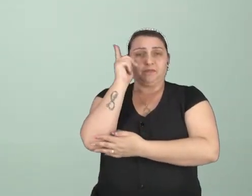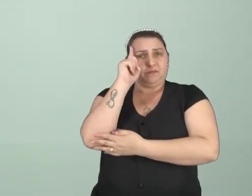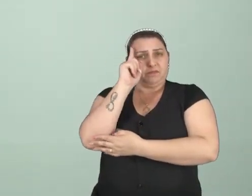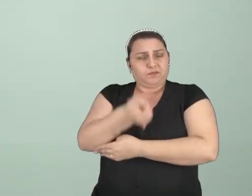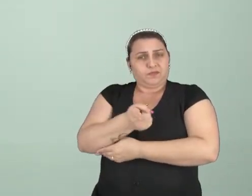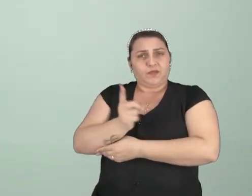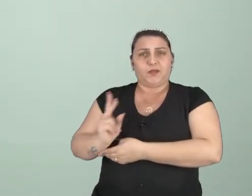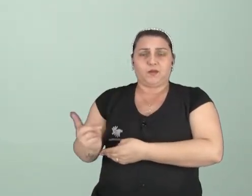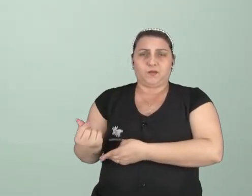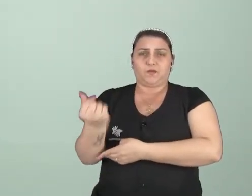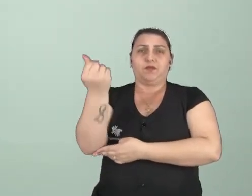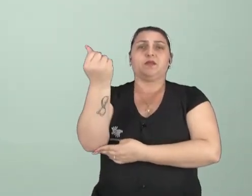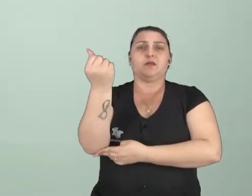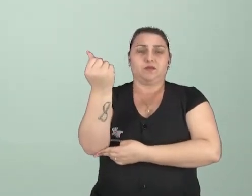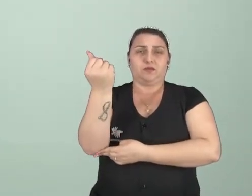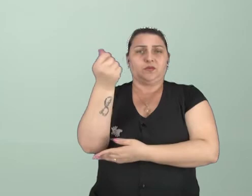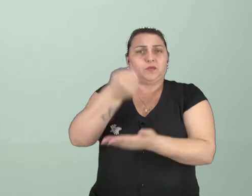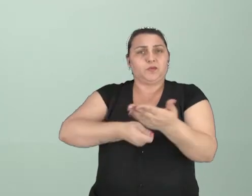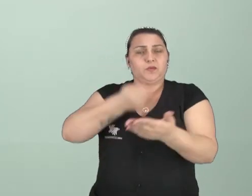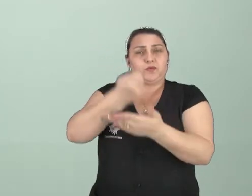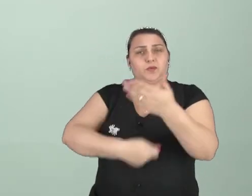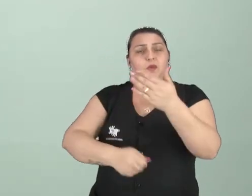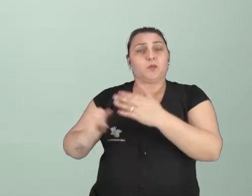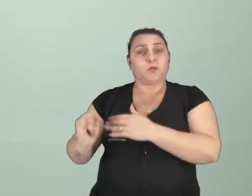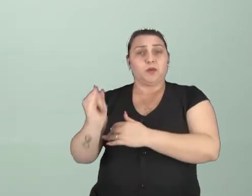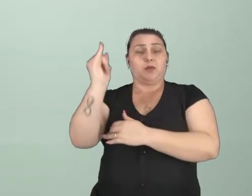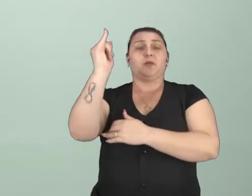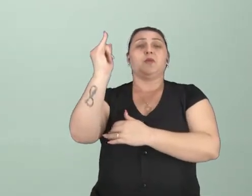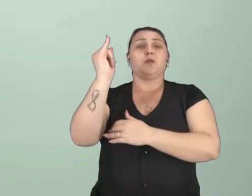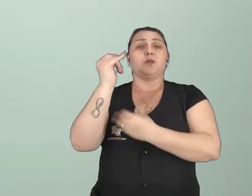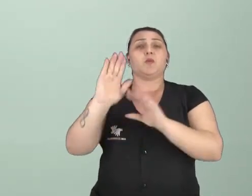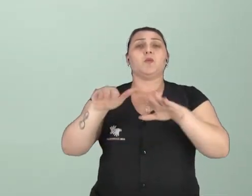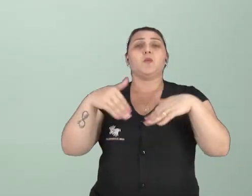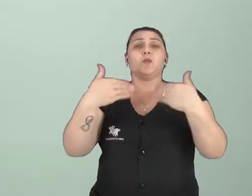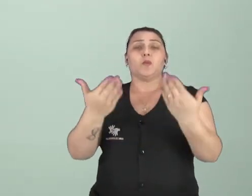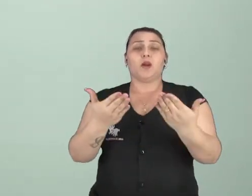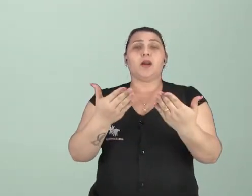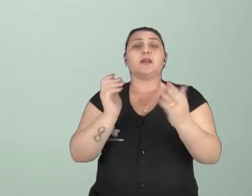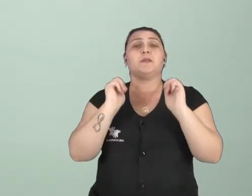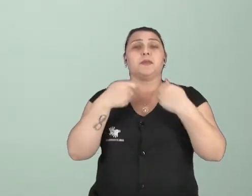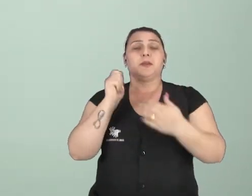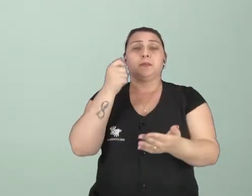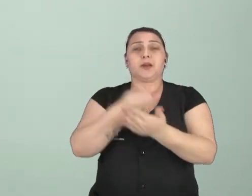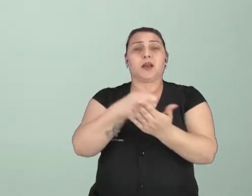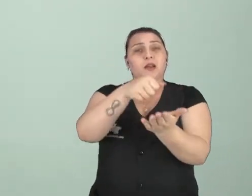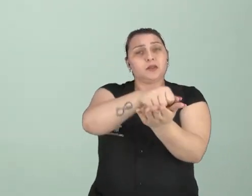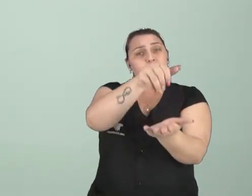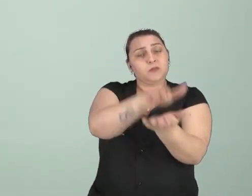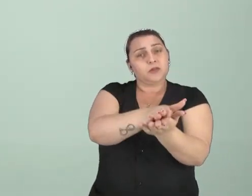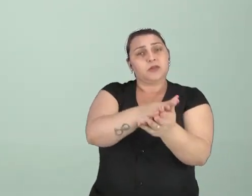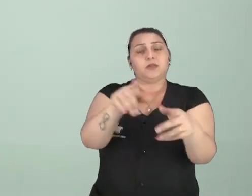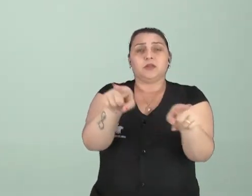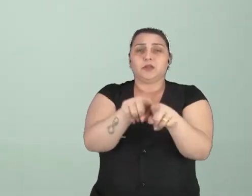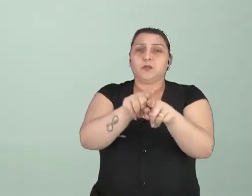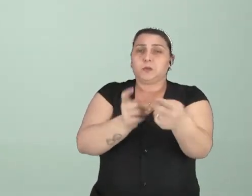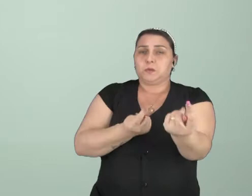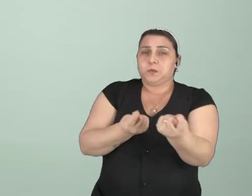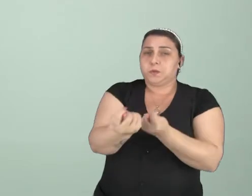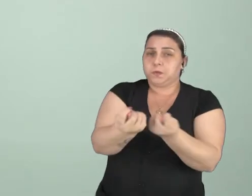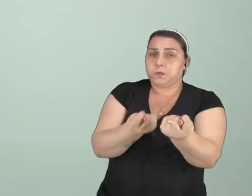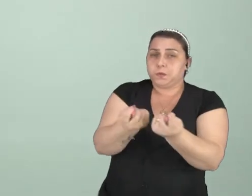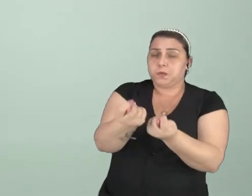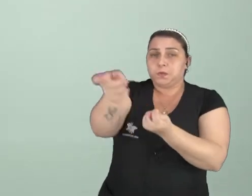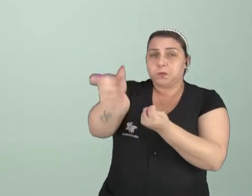diga o valor, de alguém que cobre as taxas, que estipule qual que são as taxas, as multas, alguém que